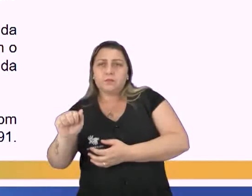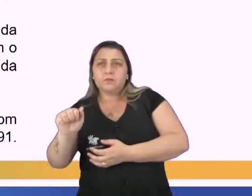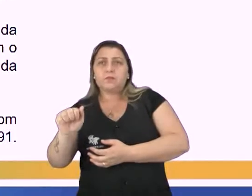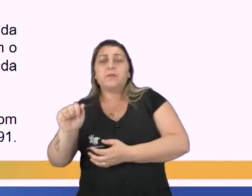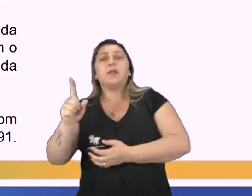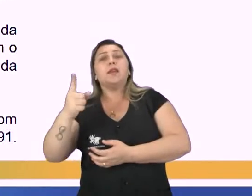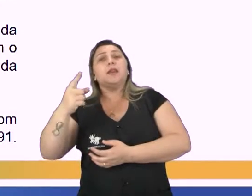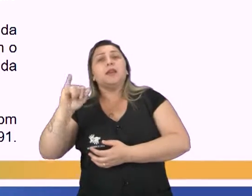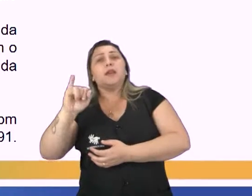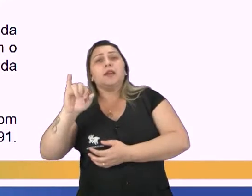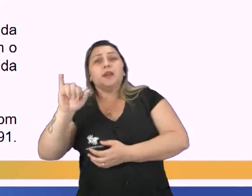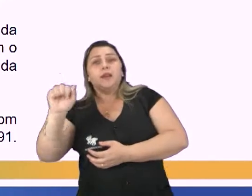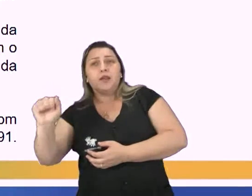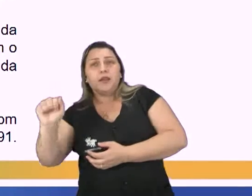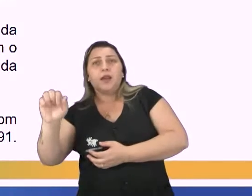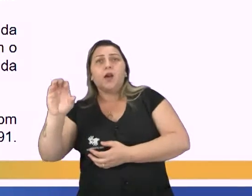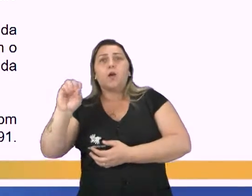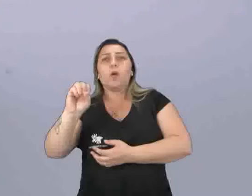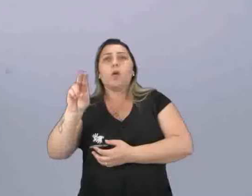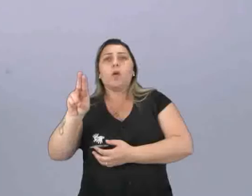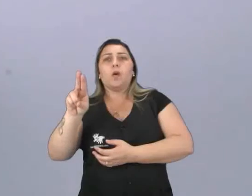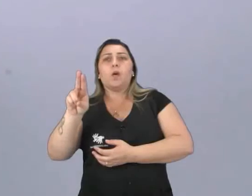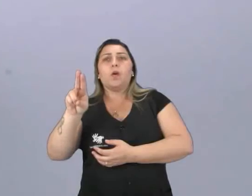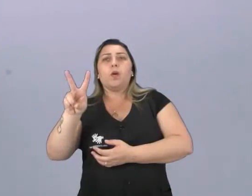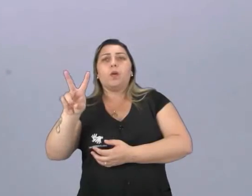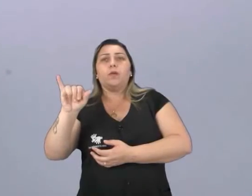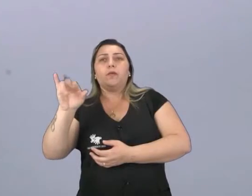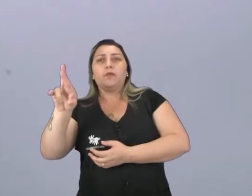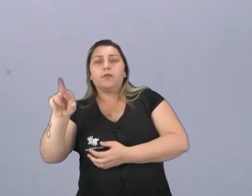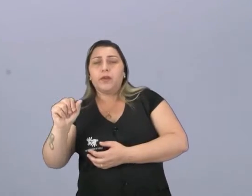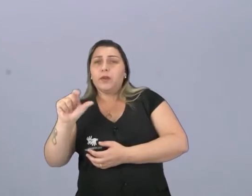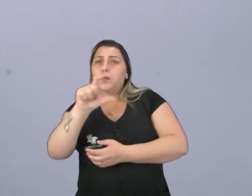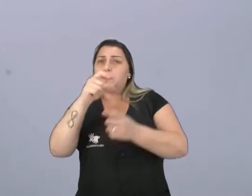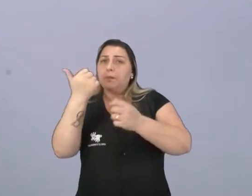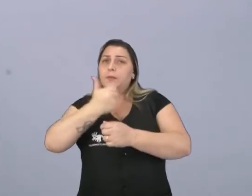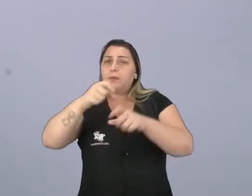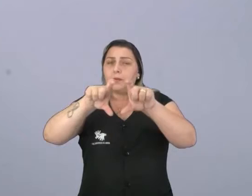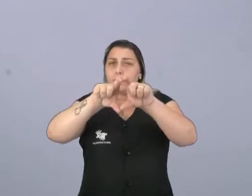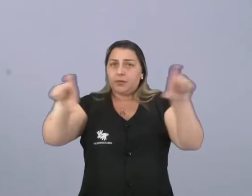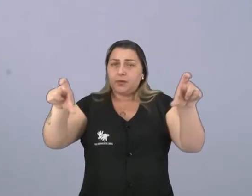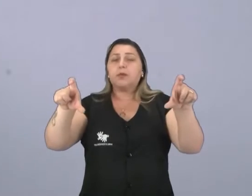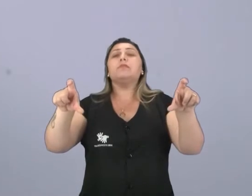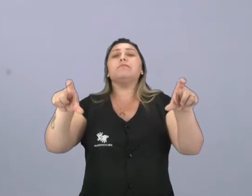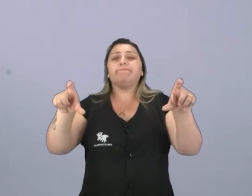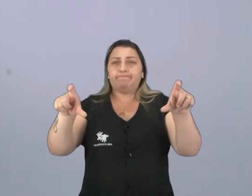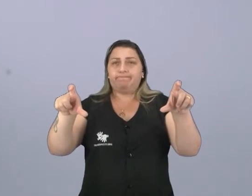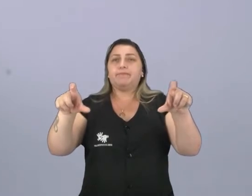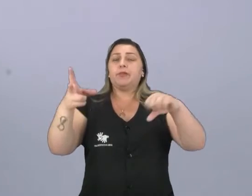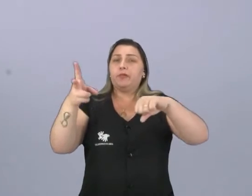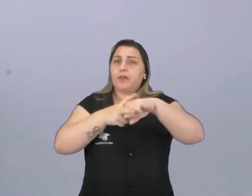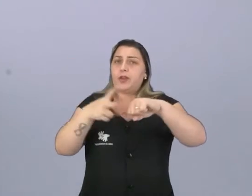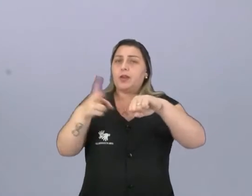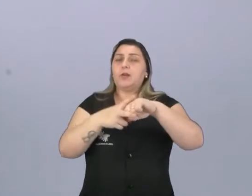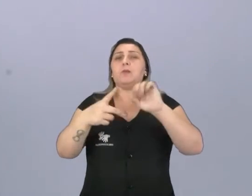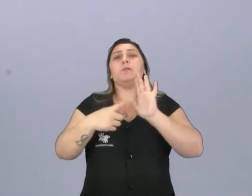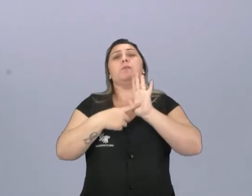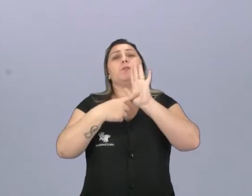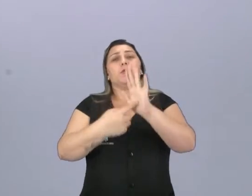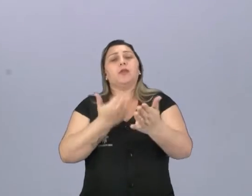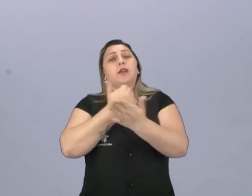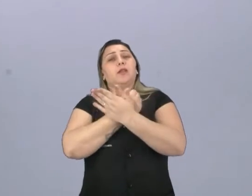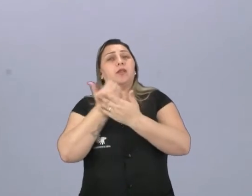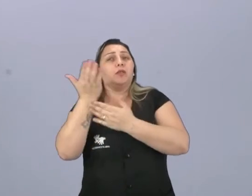ia ouvir. No primeiro parágrafo, nós temos esses exemplos de pretérito imperfeito, porque indicam